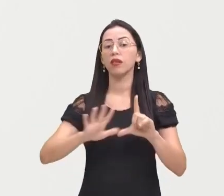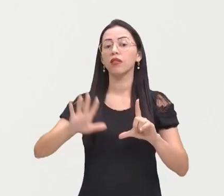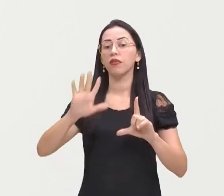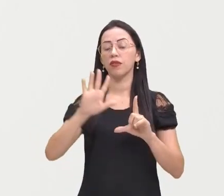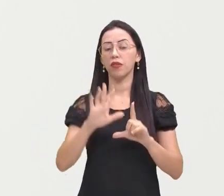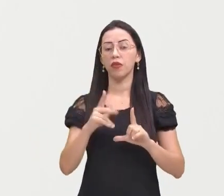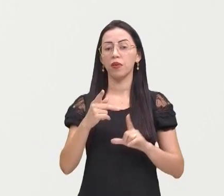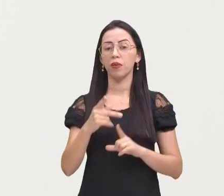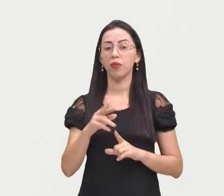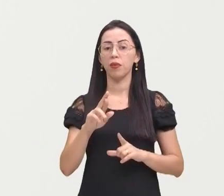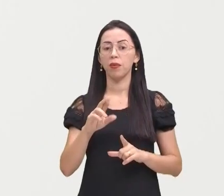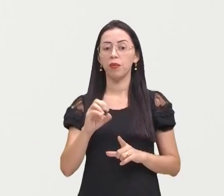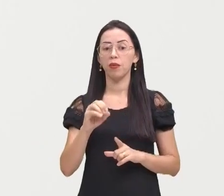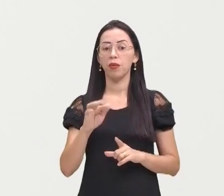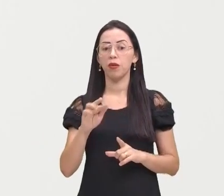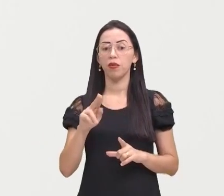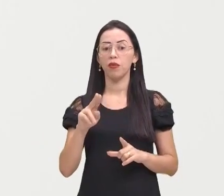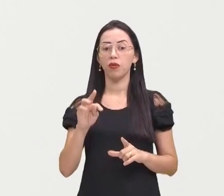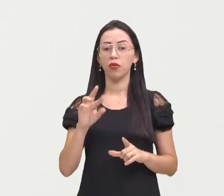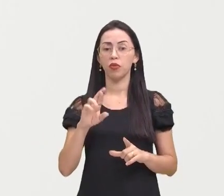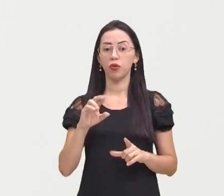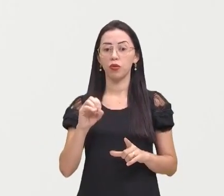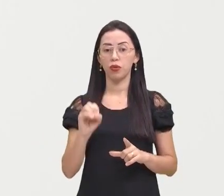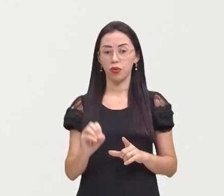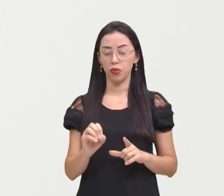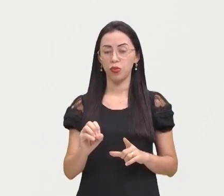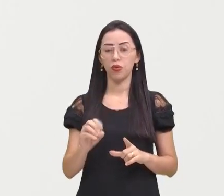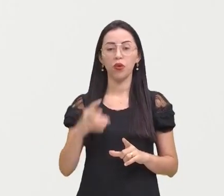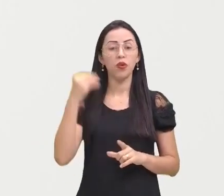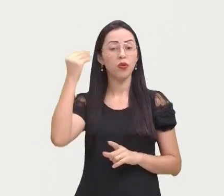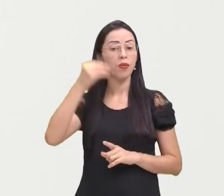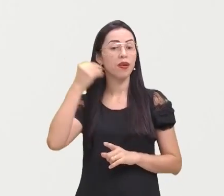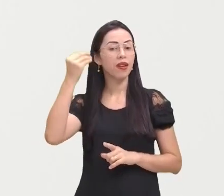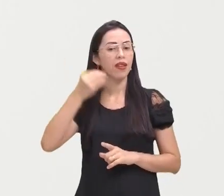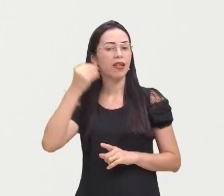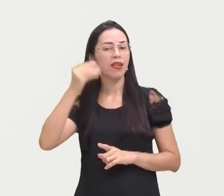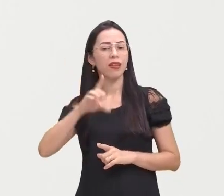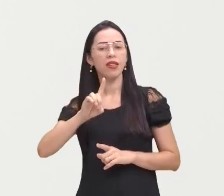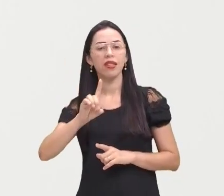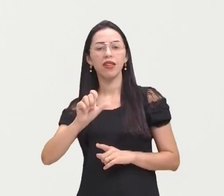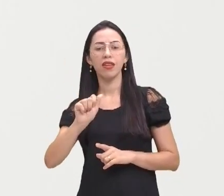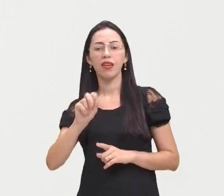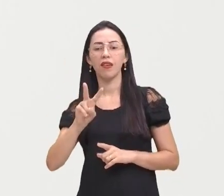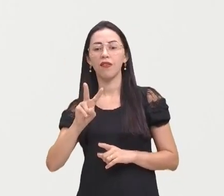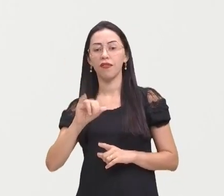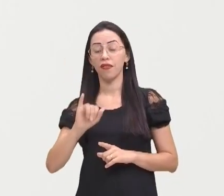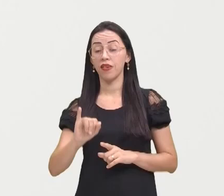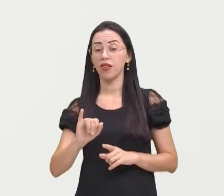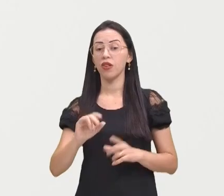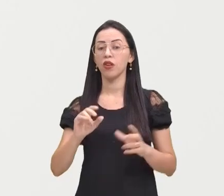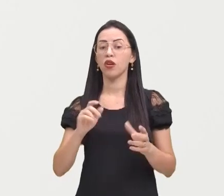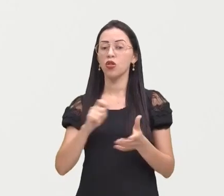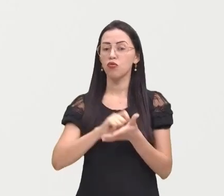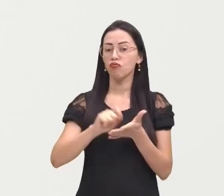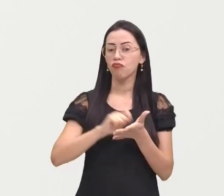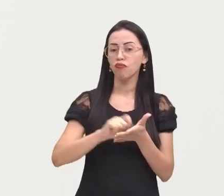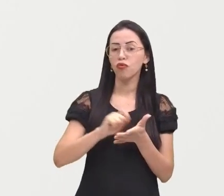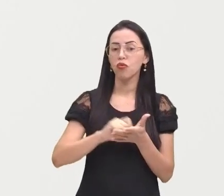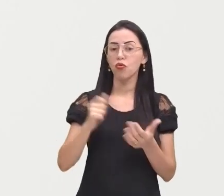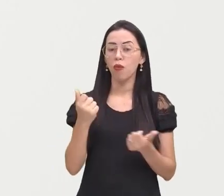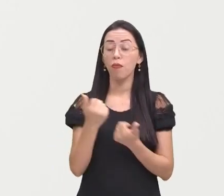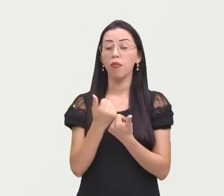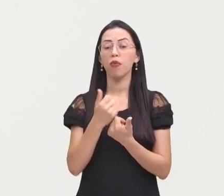de viagem do Davi, escrito com a ajuda da sua avó. Então, quem escreveu este relato